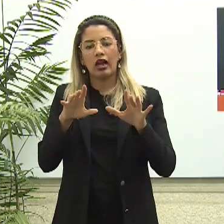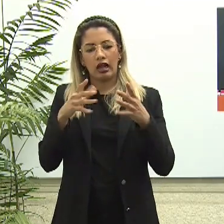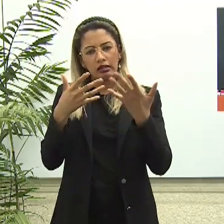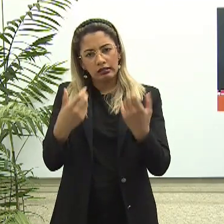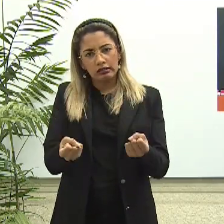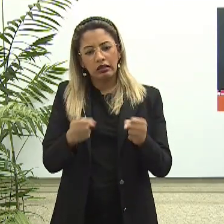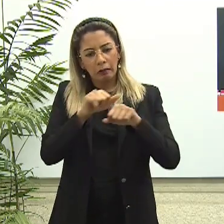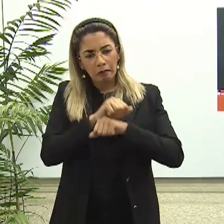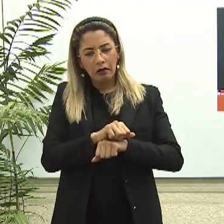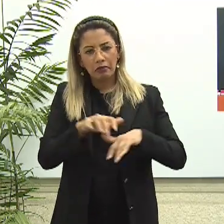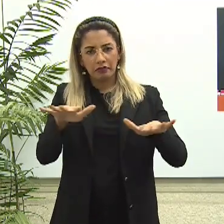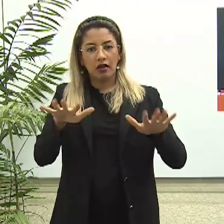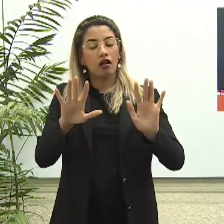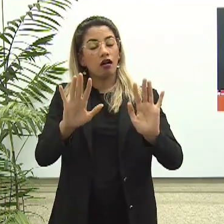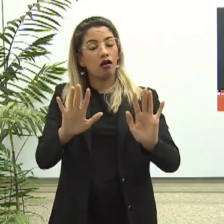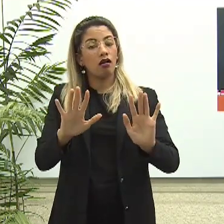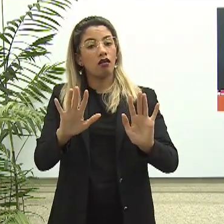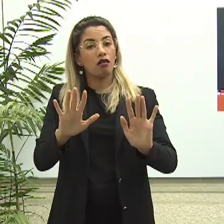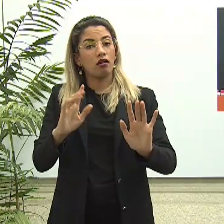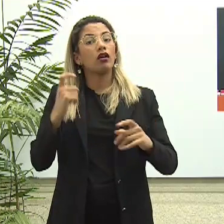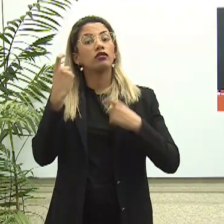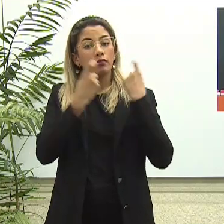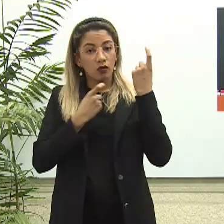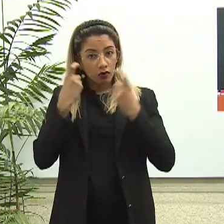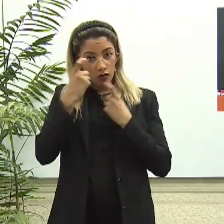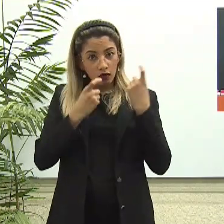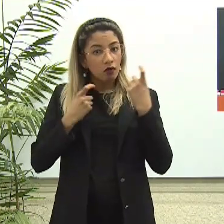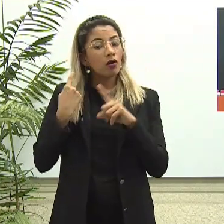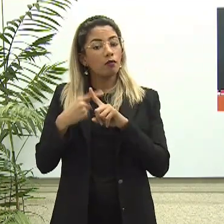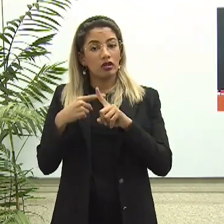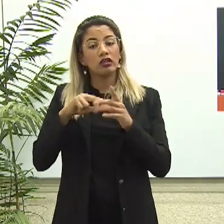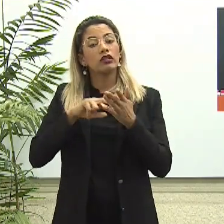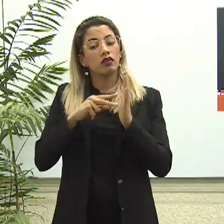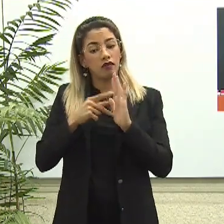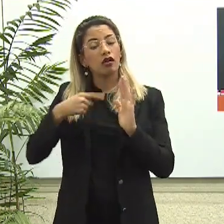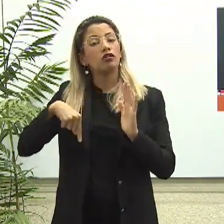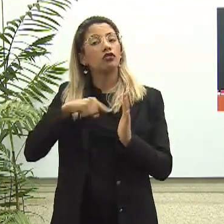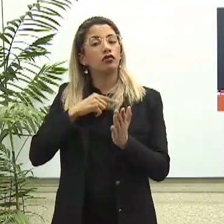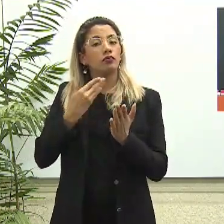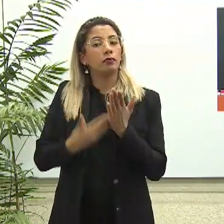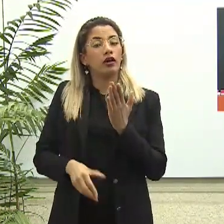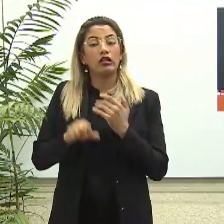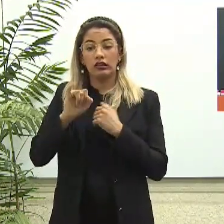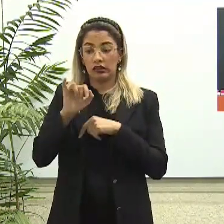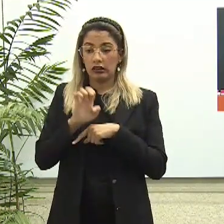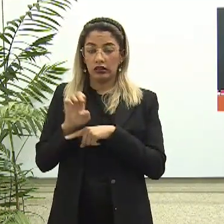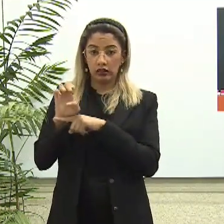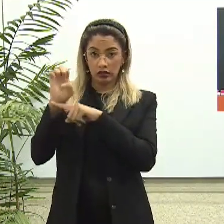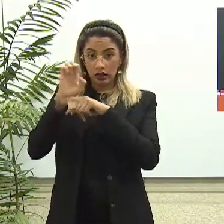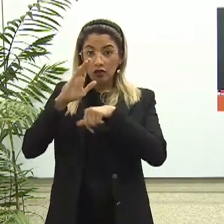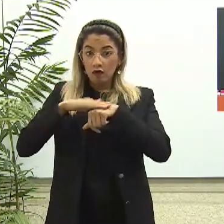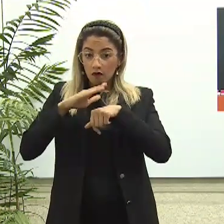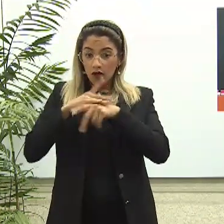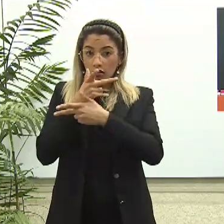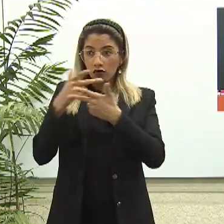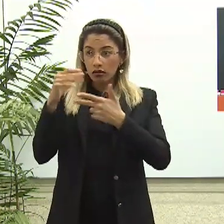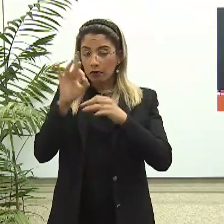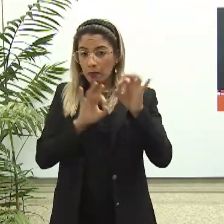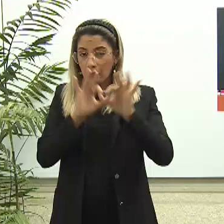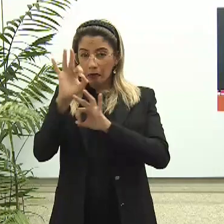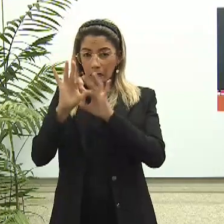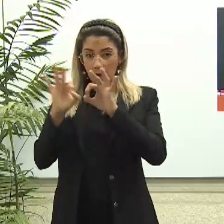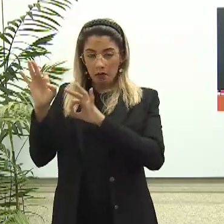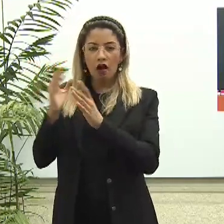sim se preocupe porque nós perdemos se o estado fizer as infraestruturas a começar das